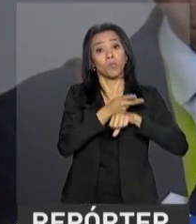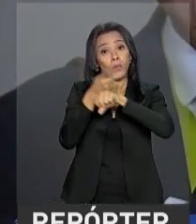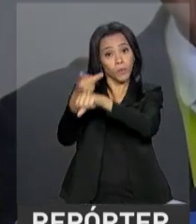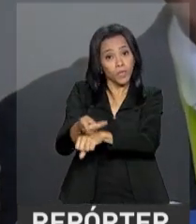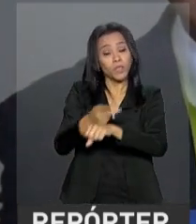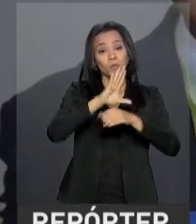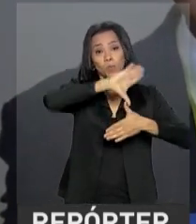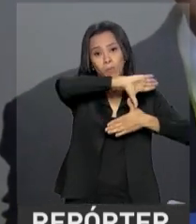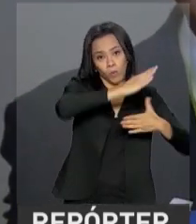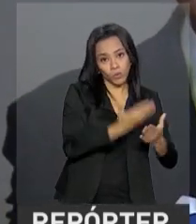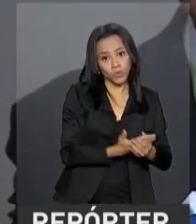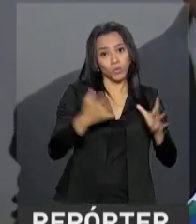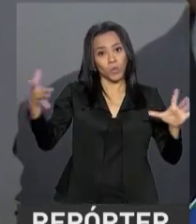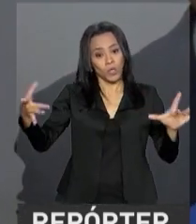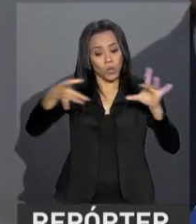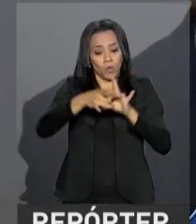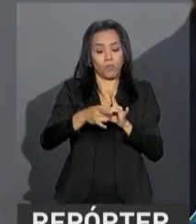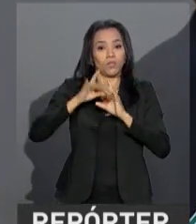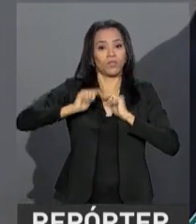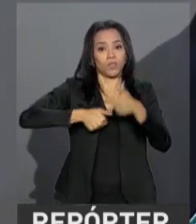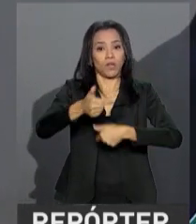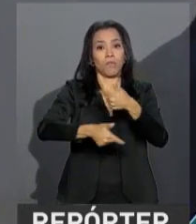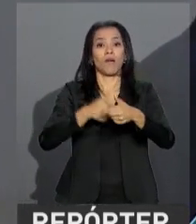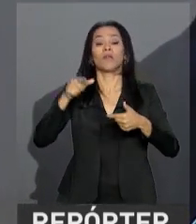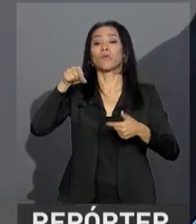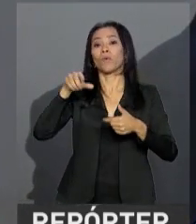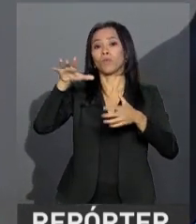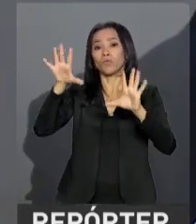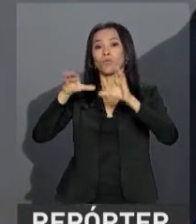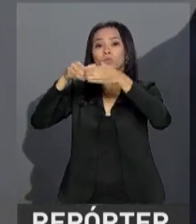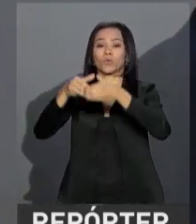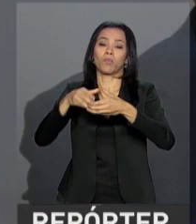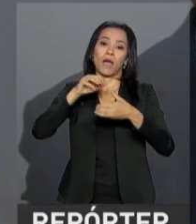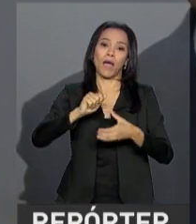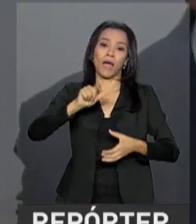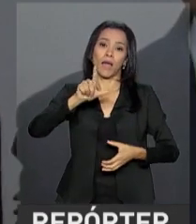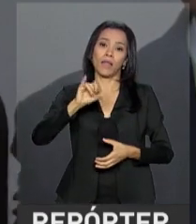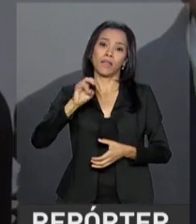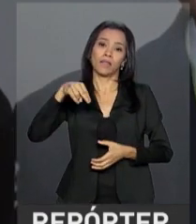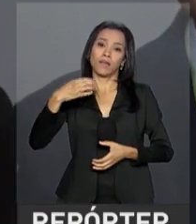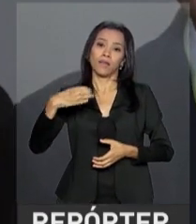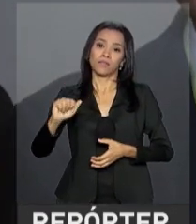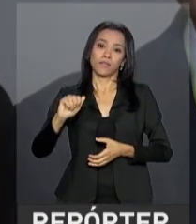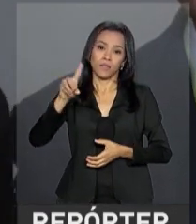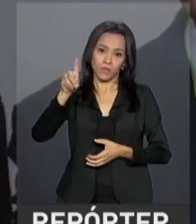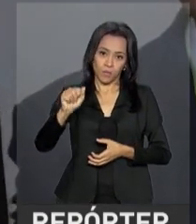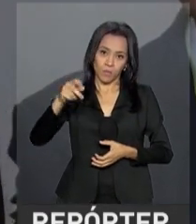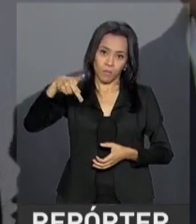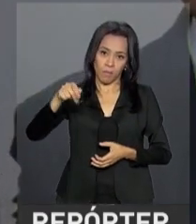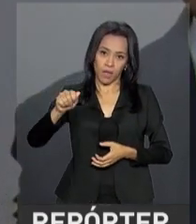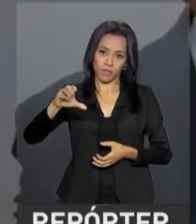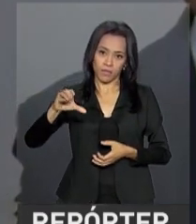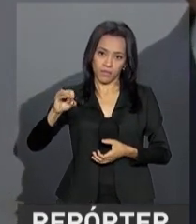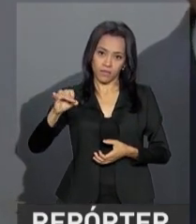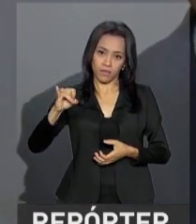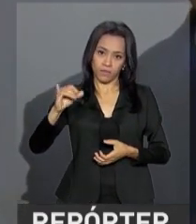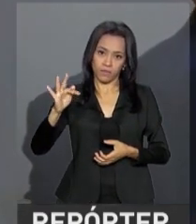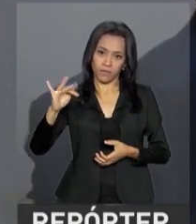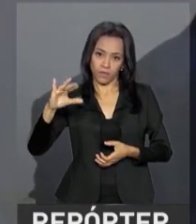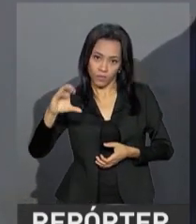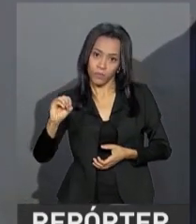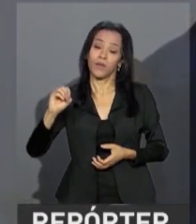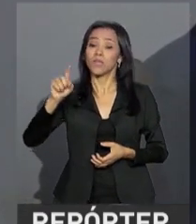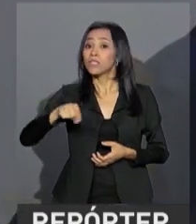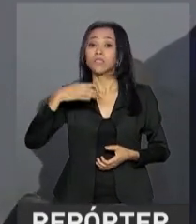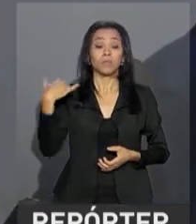do Mercosul com a Aliança para o Pacífico. As gestões, eu percebo que a partir de hoje, e este é um bom resultado da